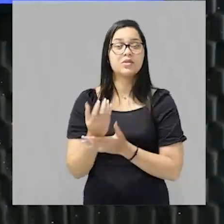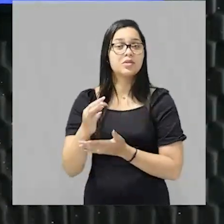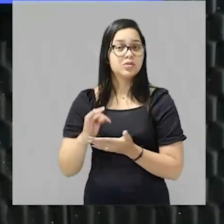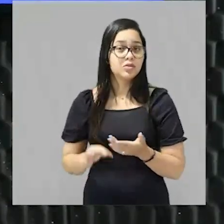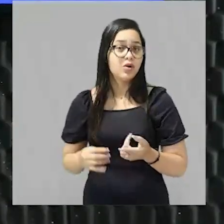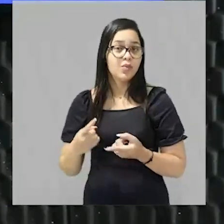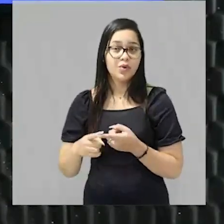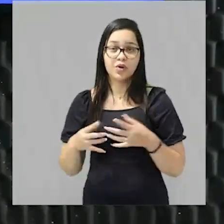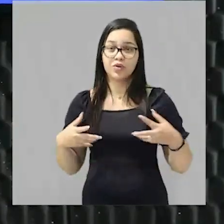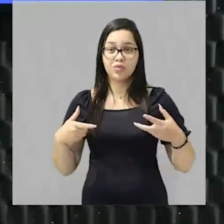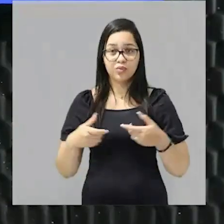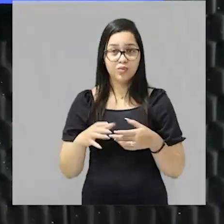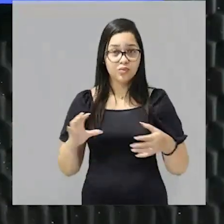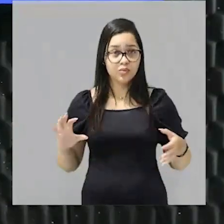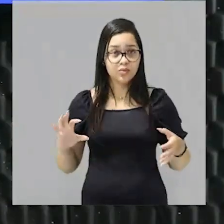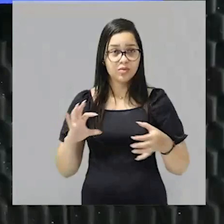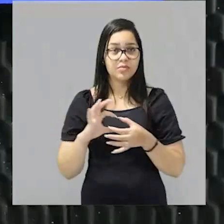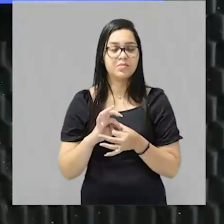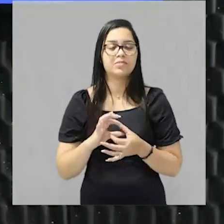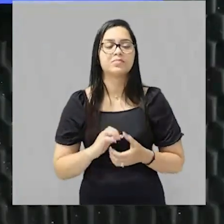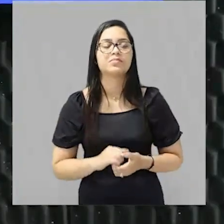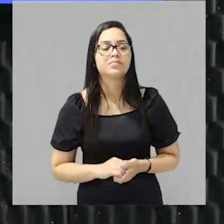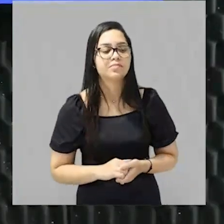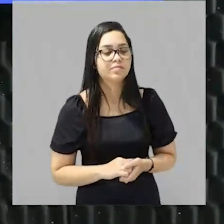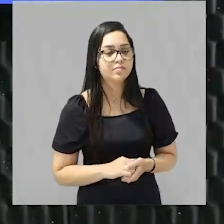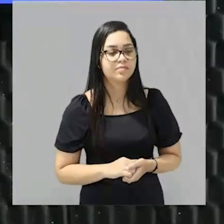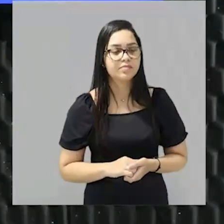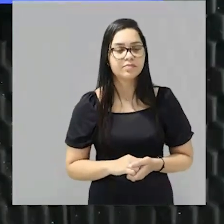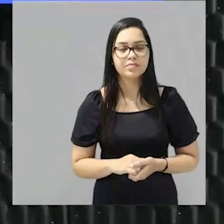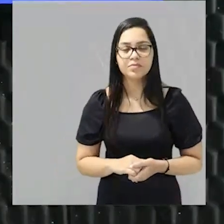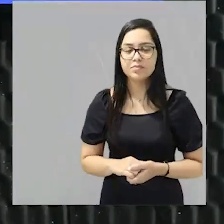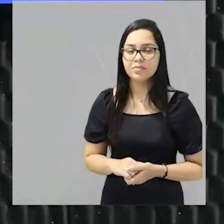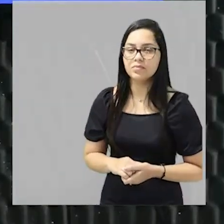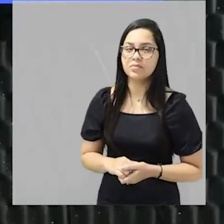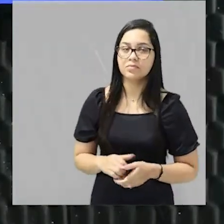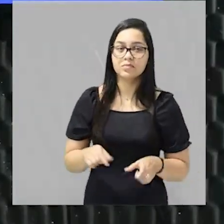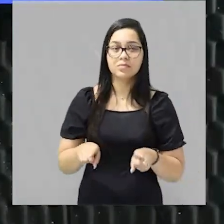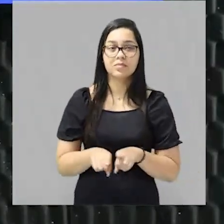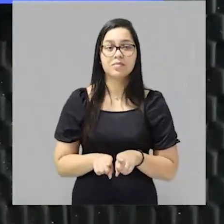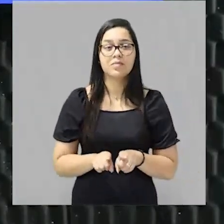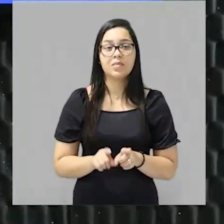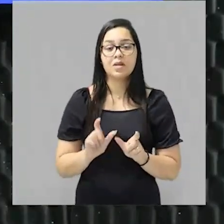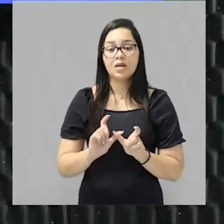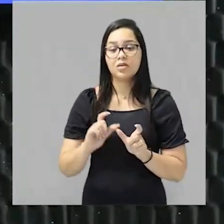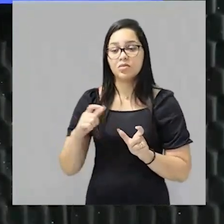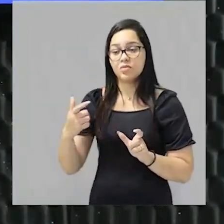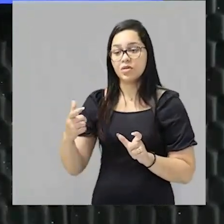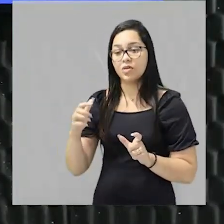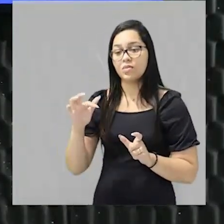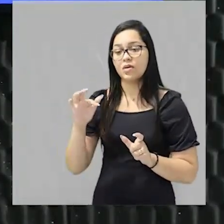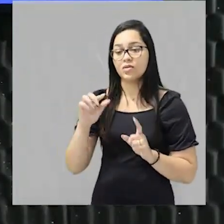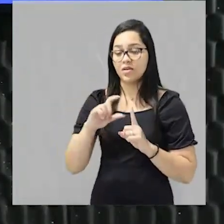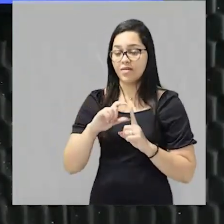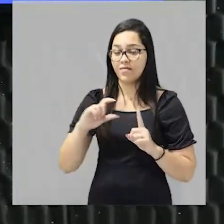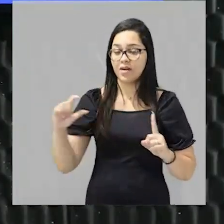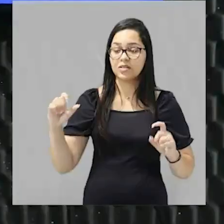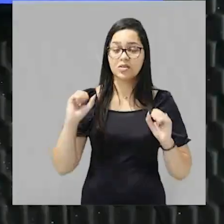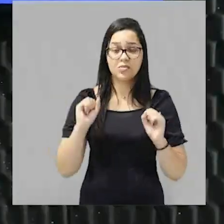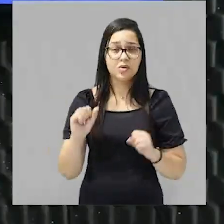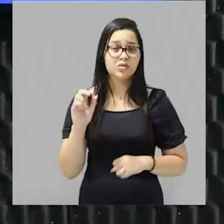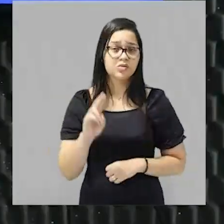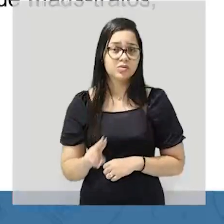entender? Então a gente vai trocando. Difícil por complexo, difícil porque é uma